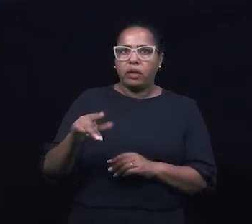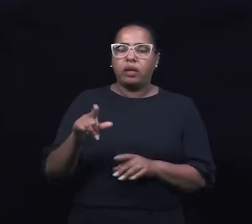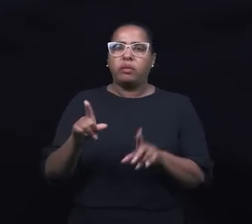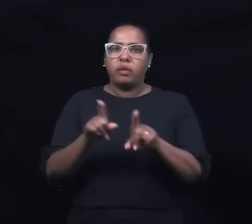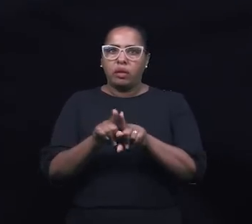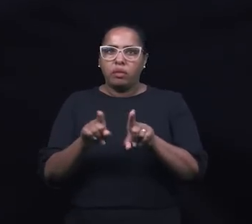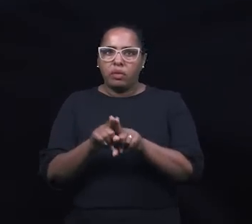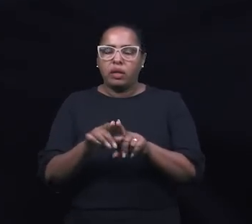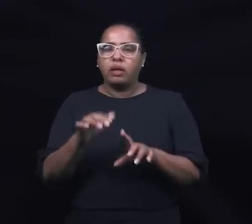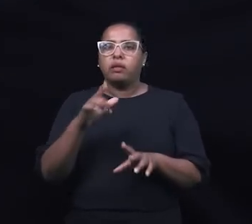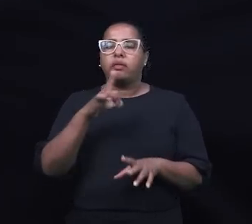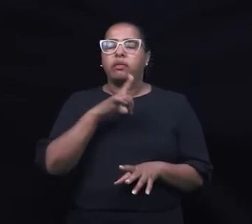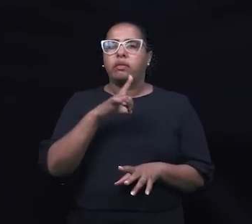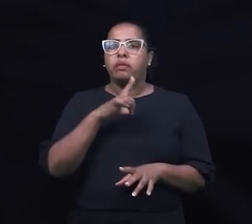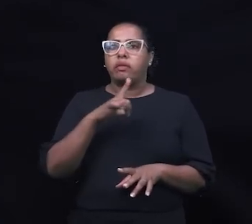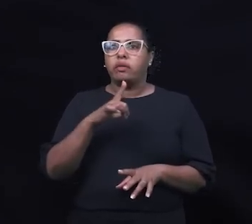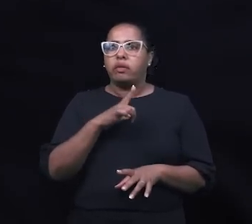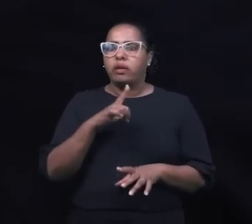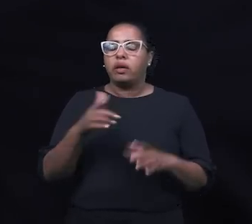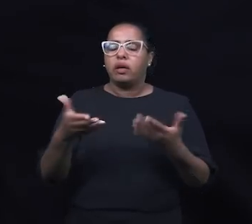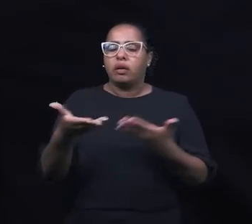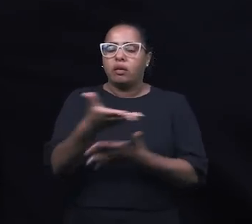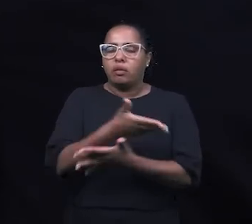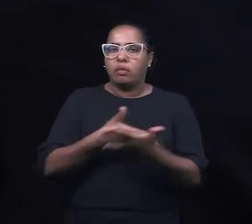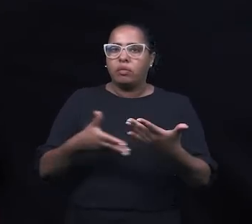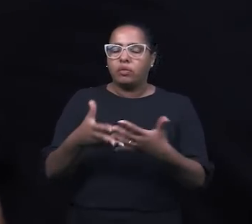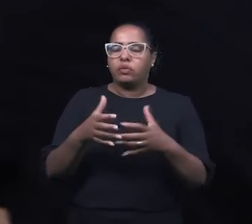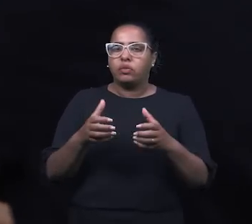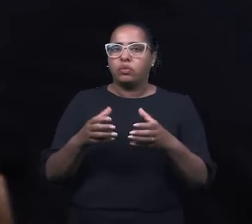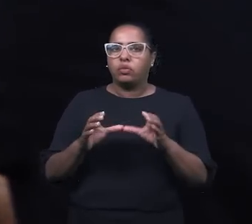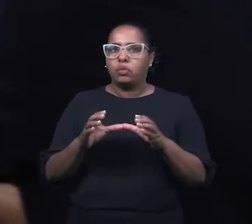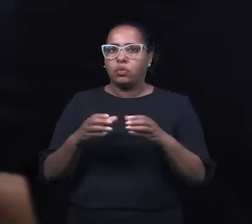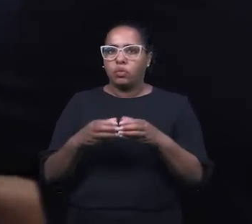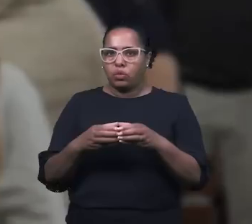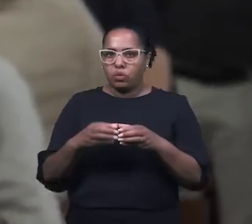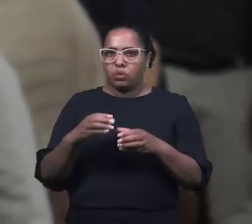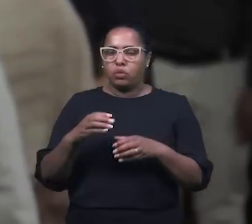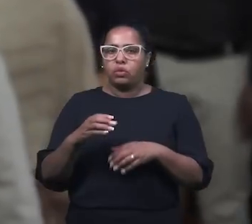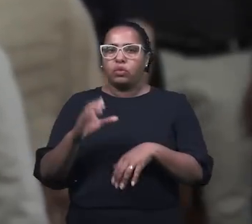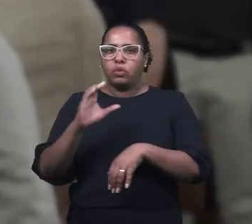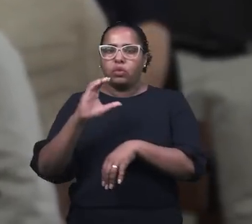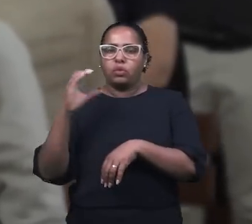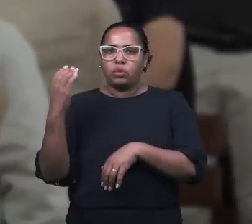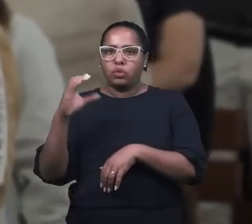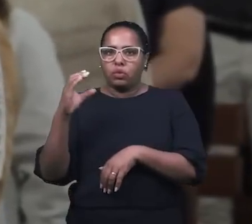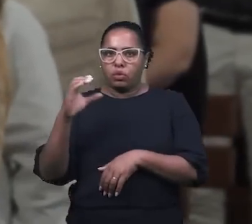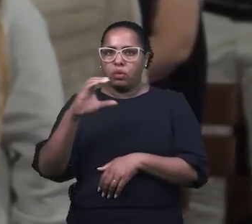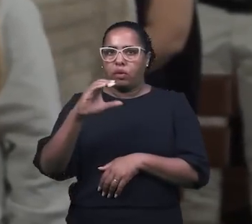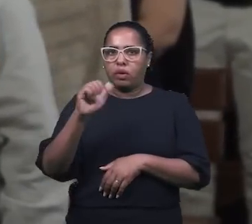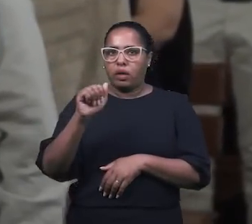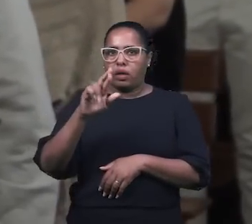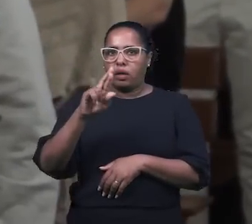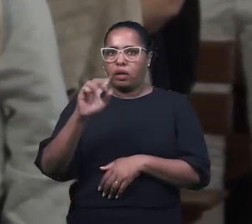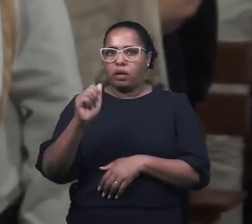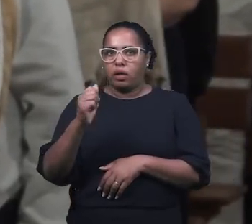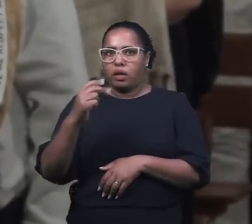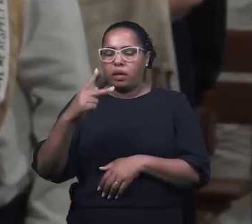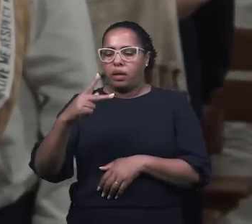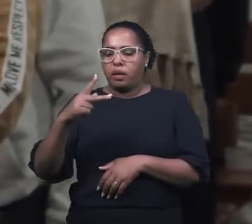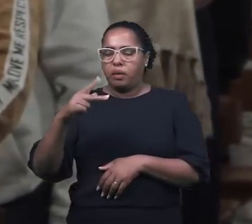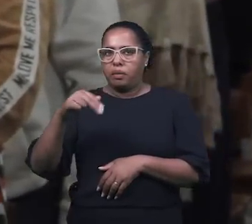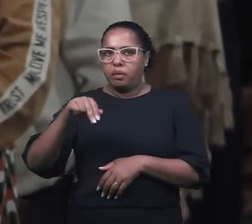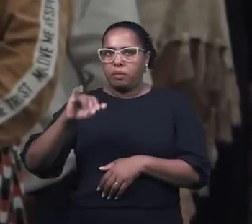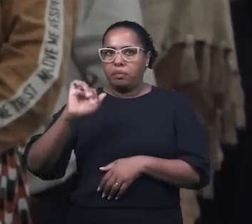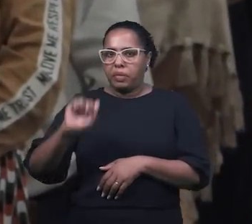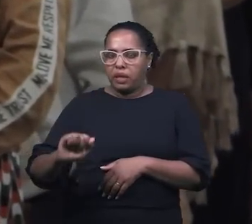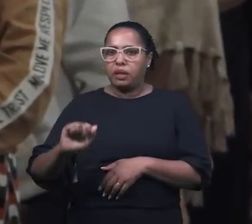falando agora. Tivemos a participação do grupo de Carapina, do Manaim de Carapina, e do grupo do Manaim de